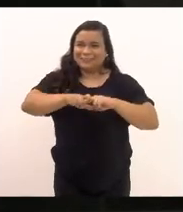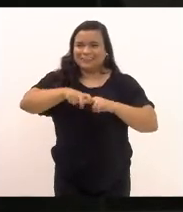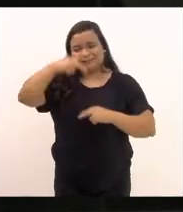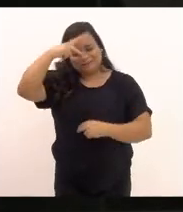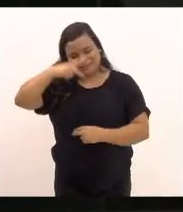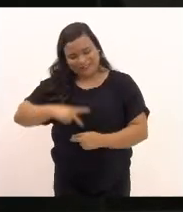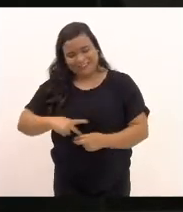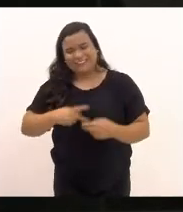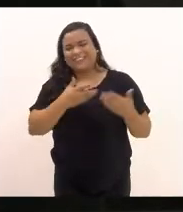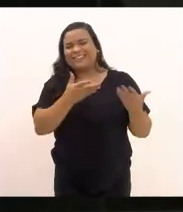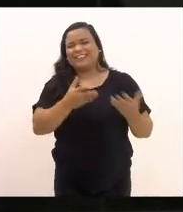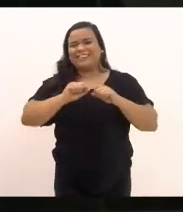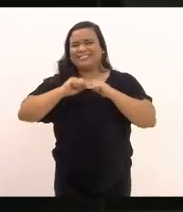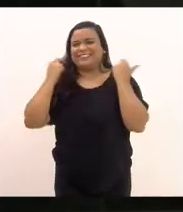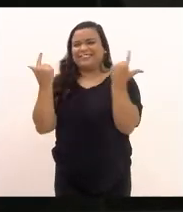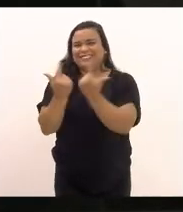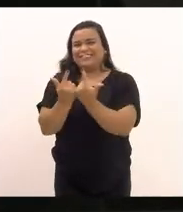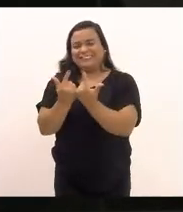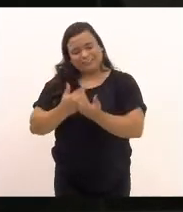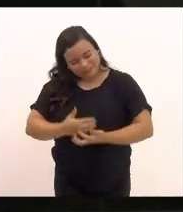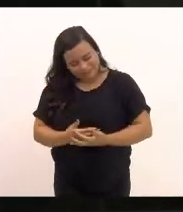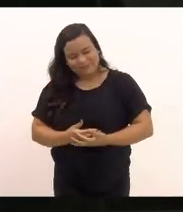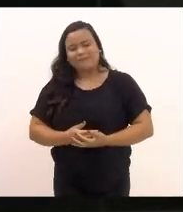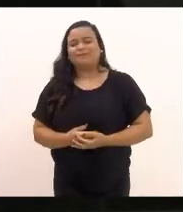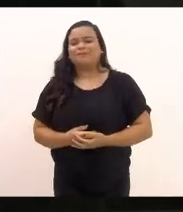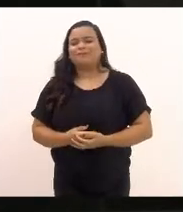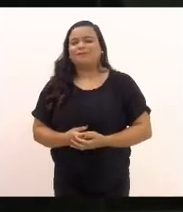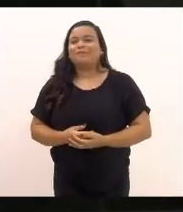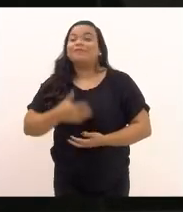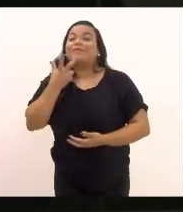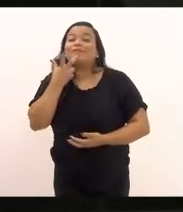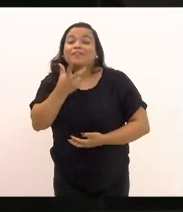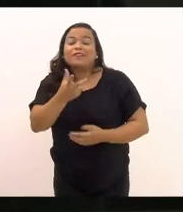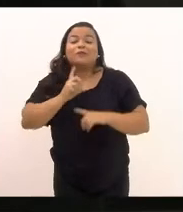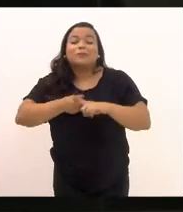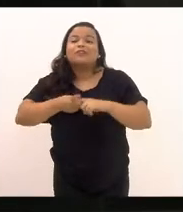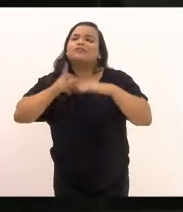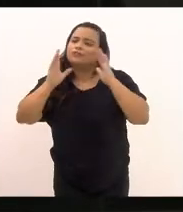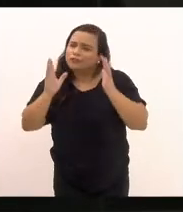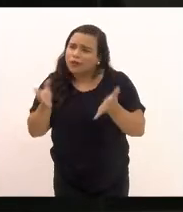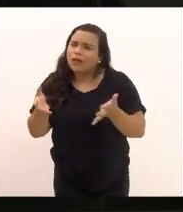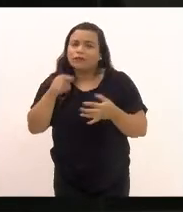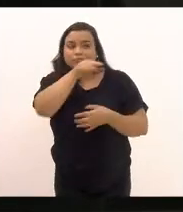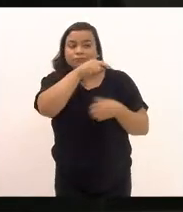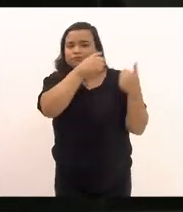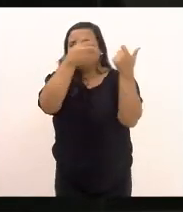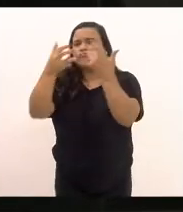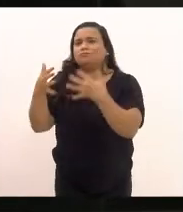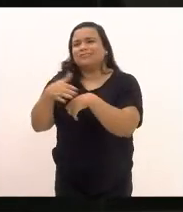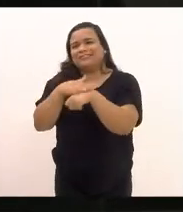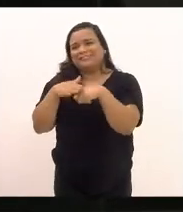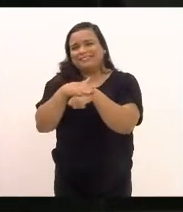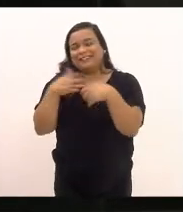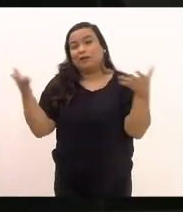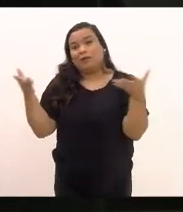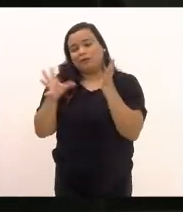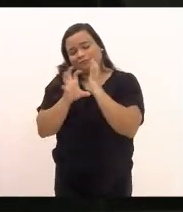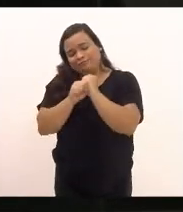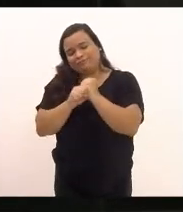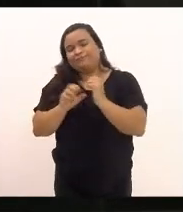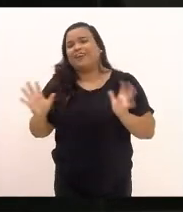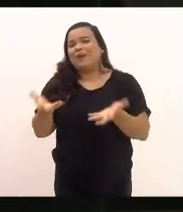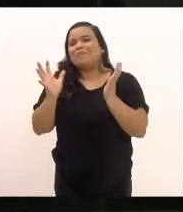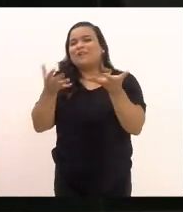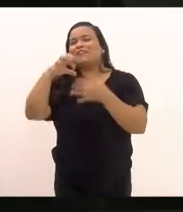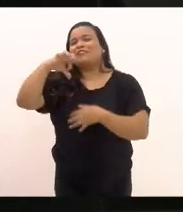de presidente dessa Casa Legislativa. Falo isso como já abordado por Vossa Excelência. Hoje estamos comemorando